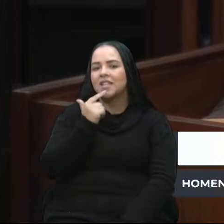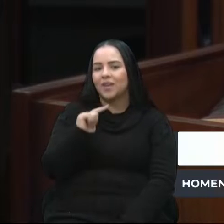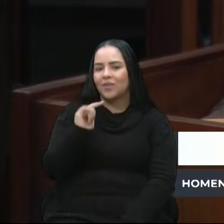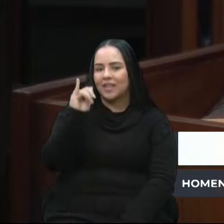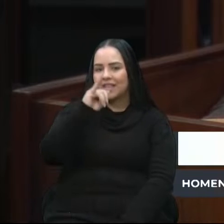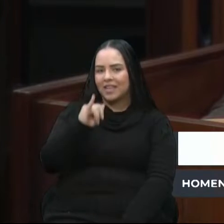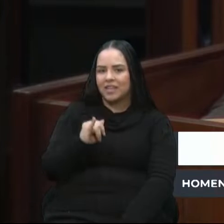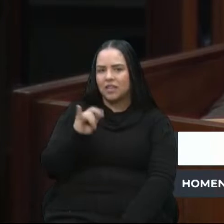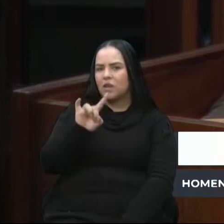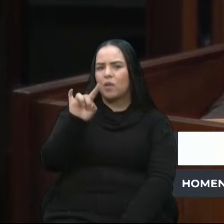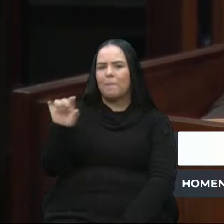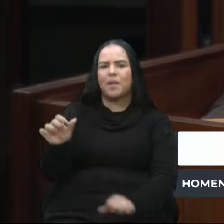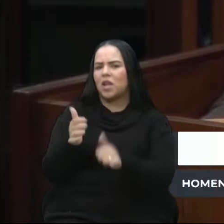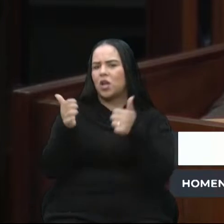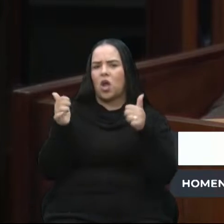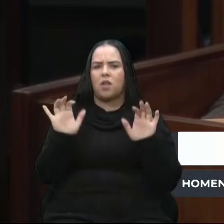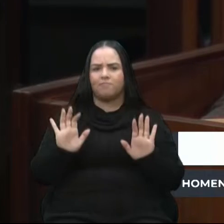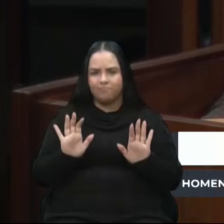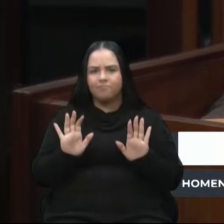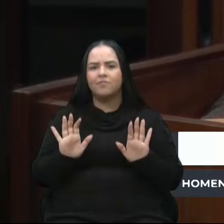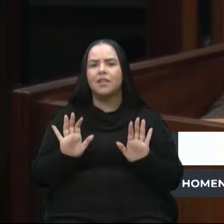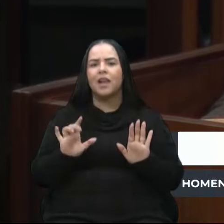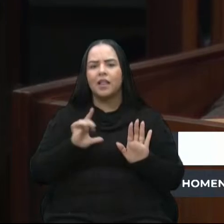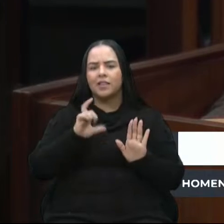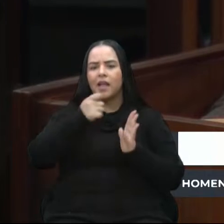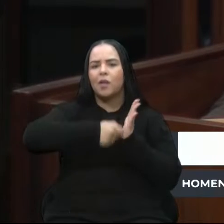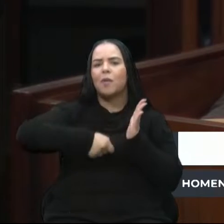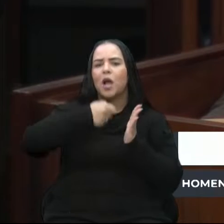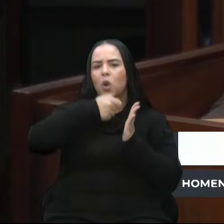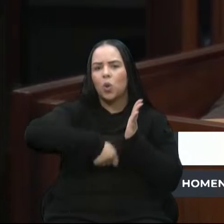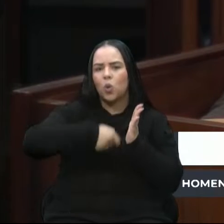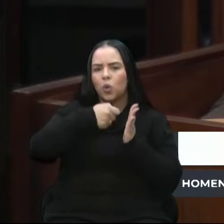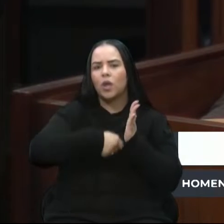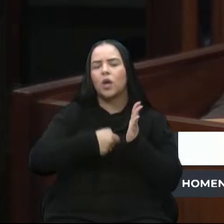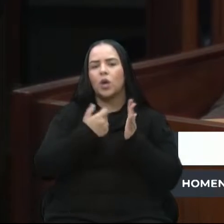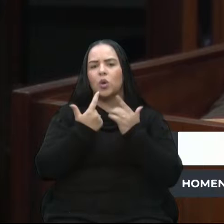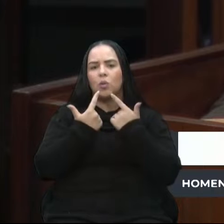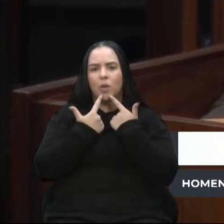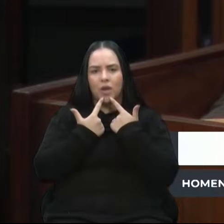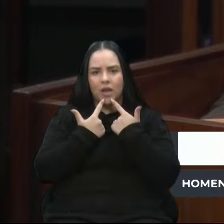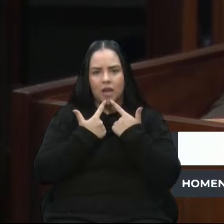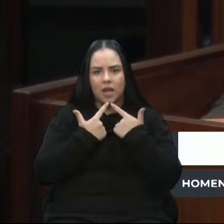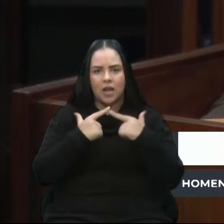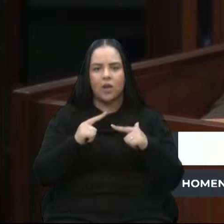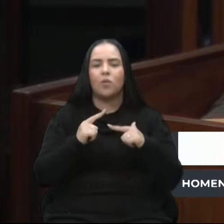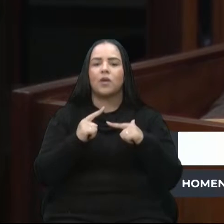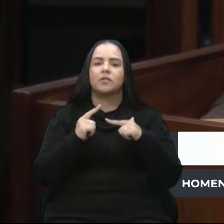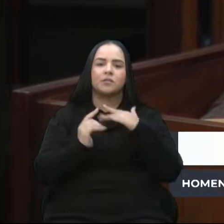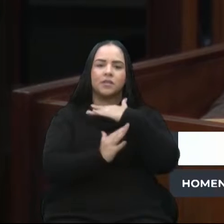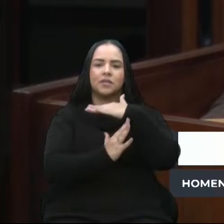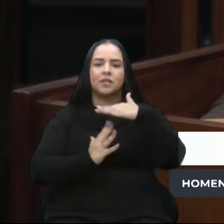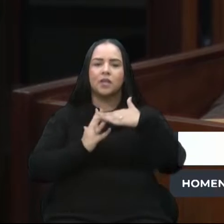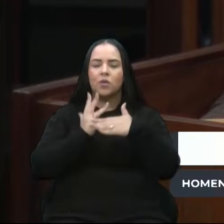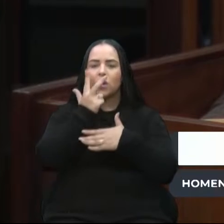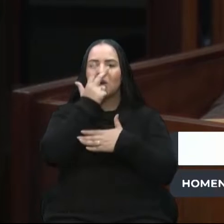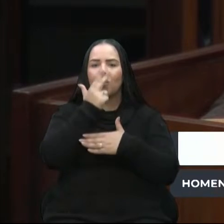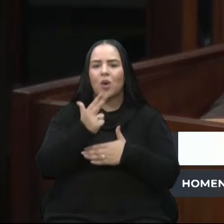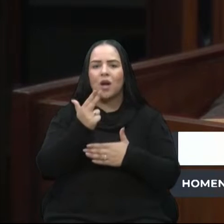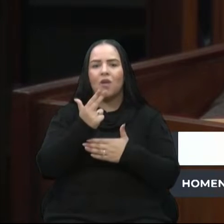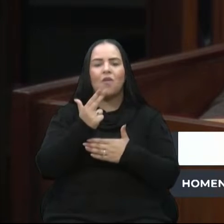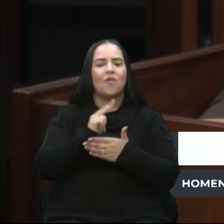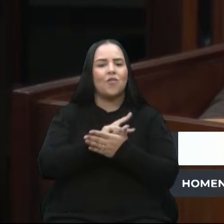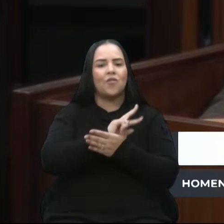O italiano tem a sua luta como língua minoritária, como uma língua de imigração, junto com tantas outras, né?